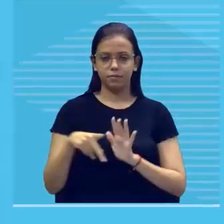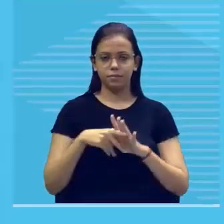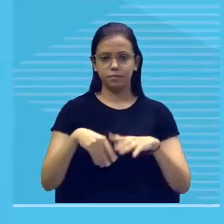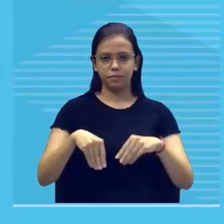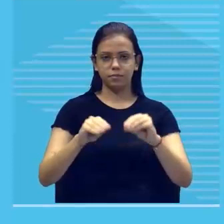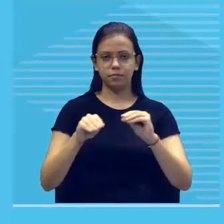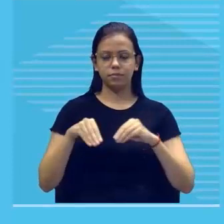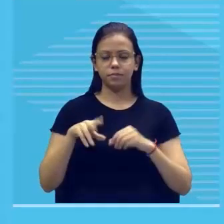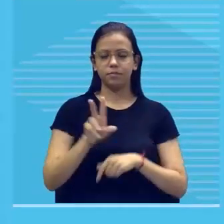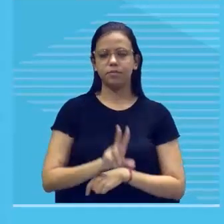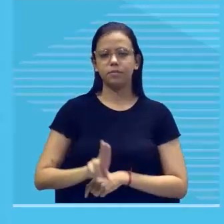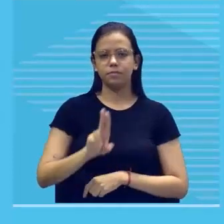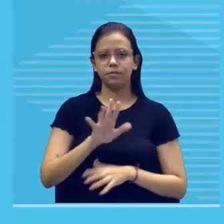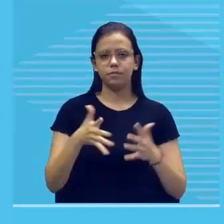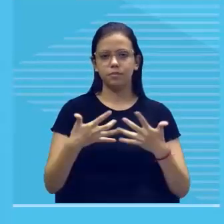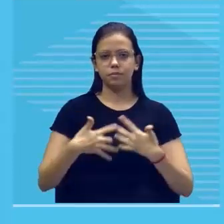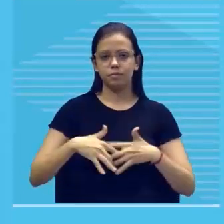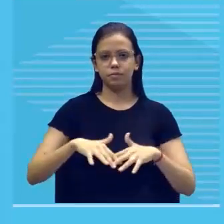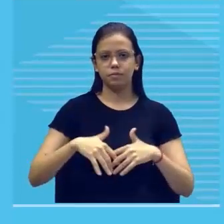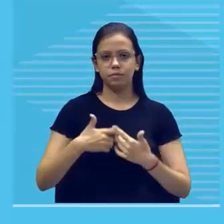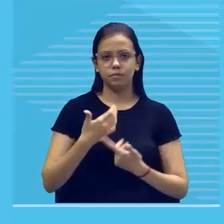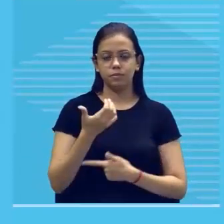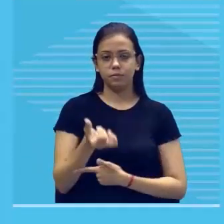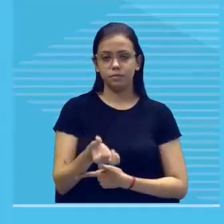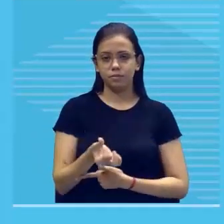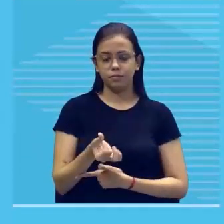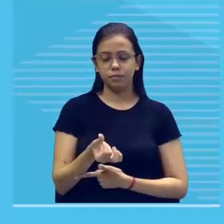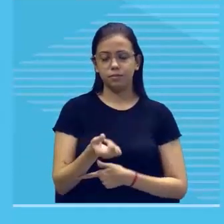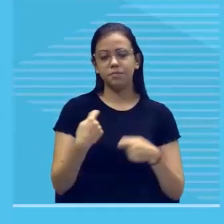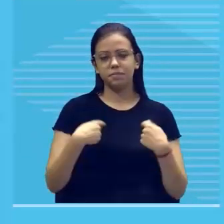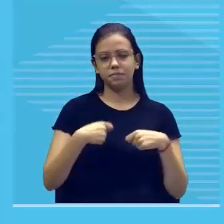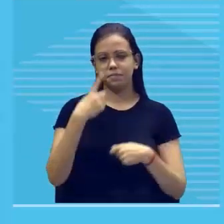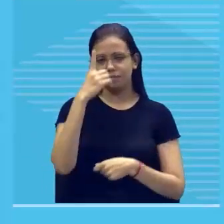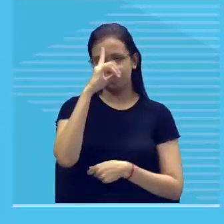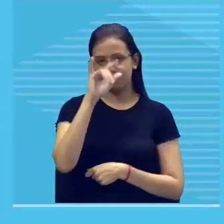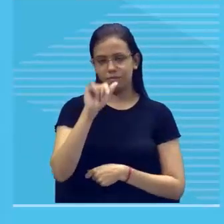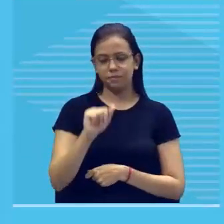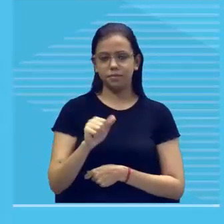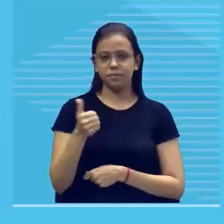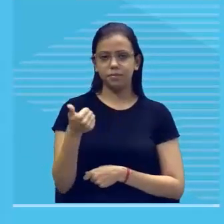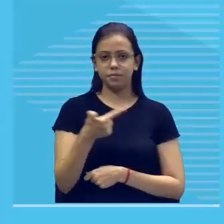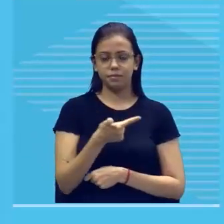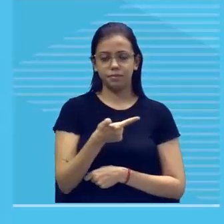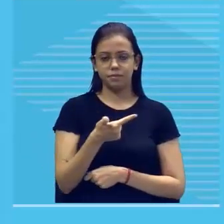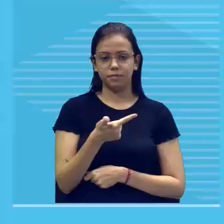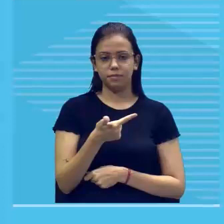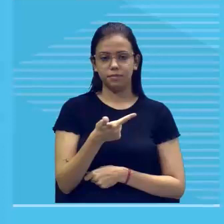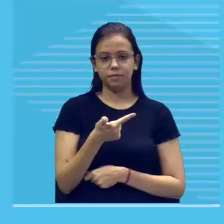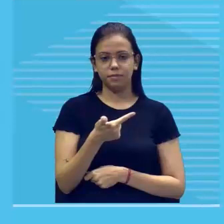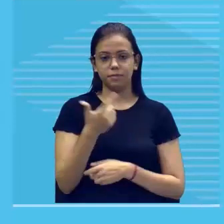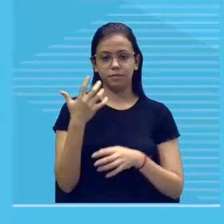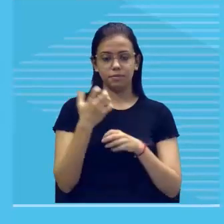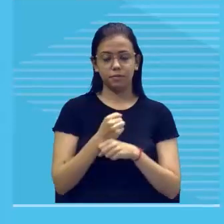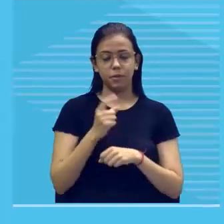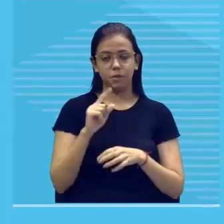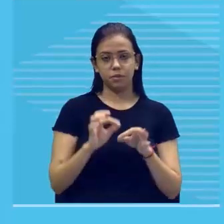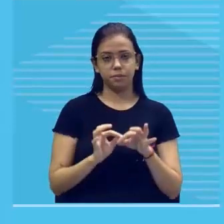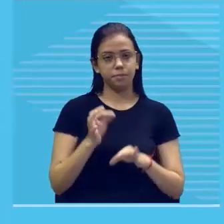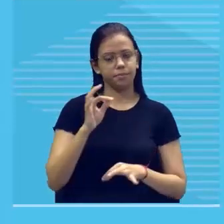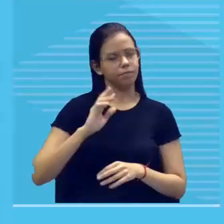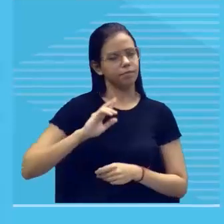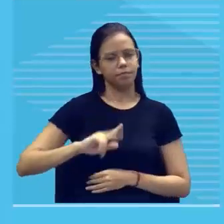tecidos usando seis máquinas 12 dias meu povo essa pessoa essa conta é grande